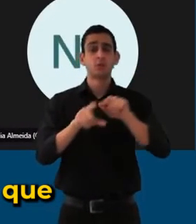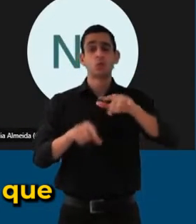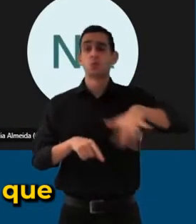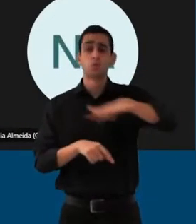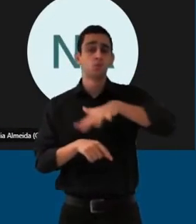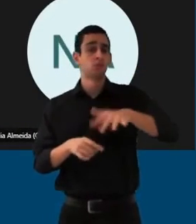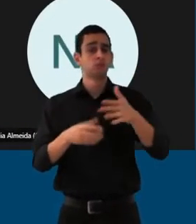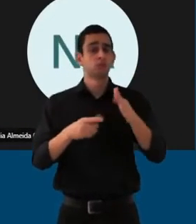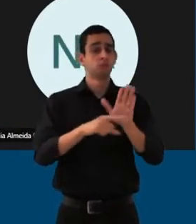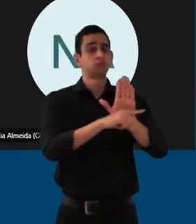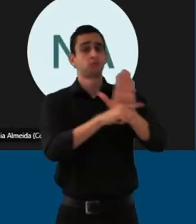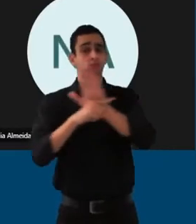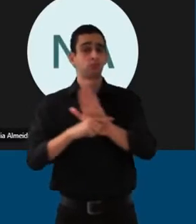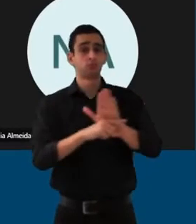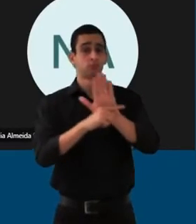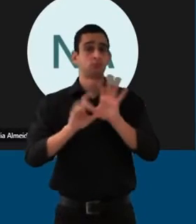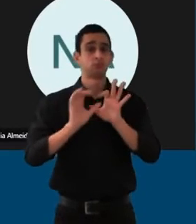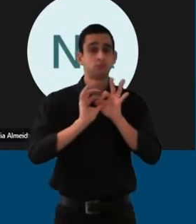que